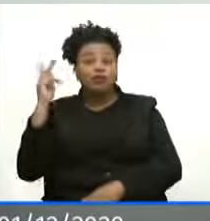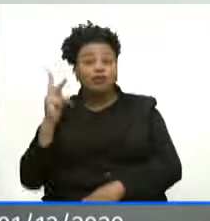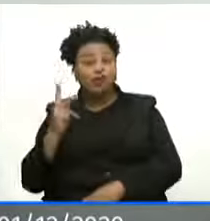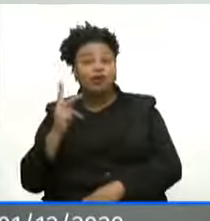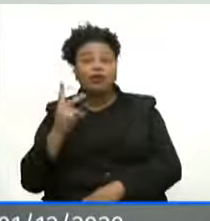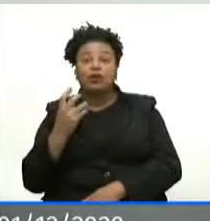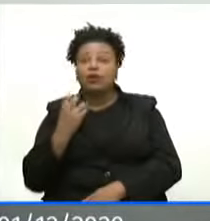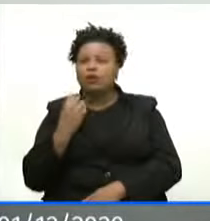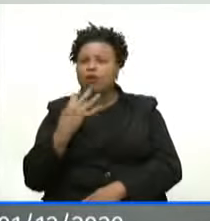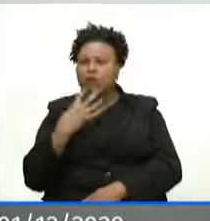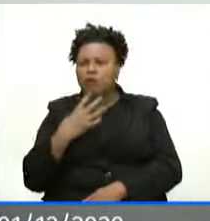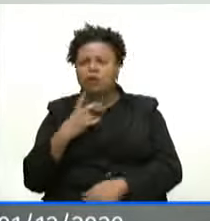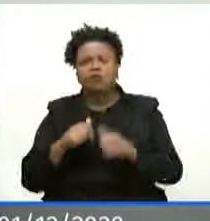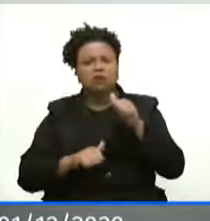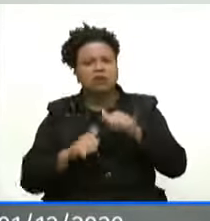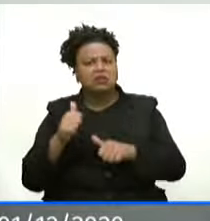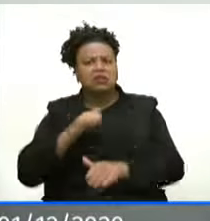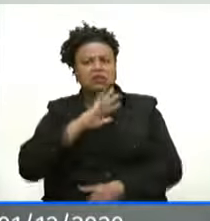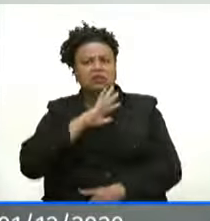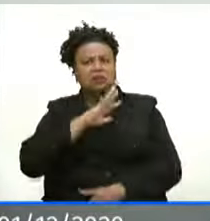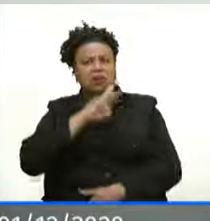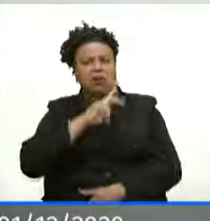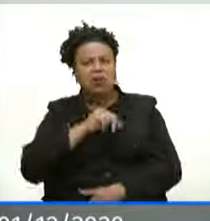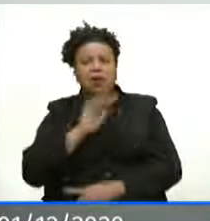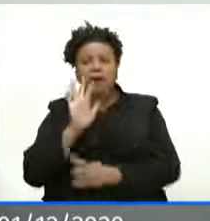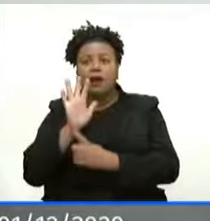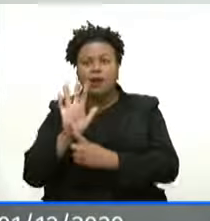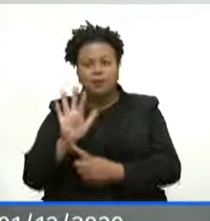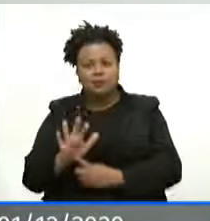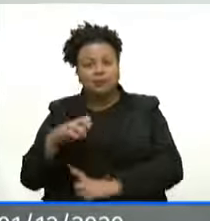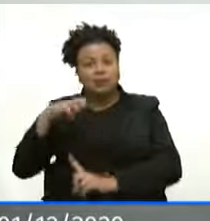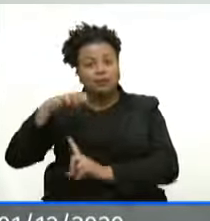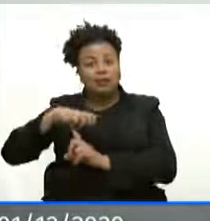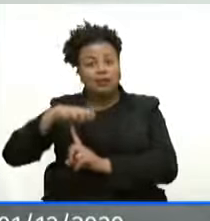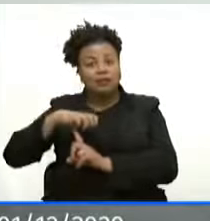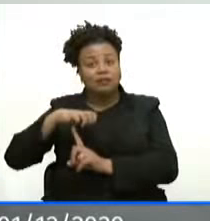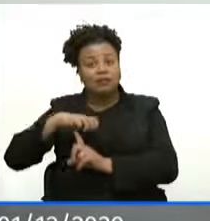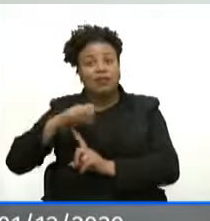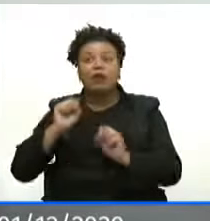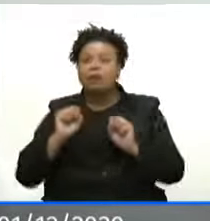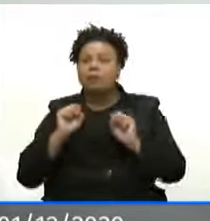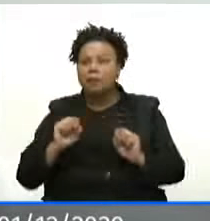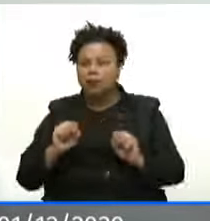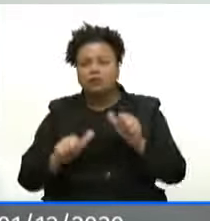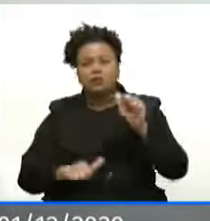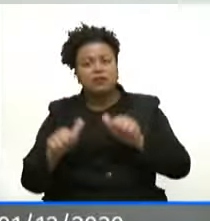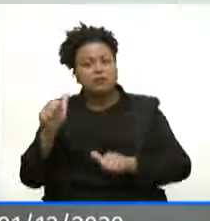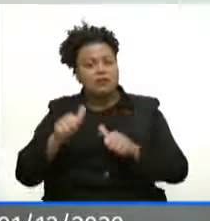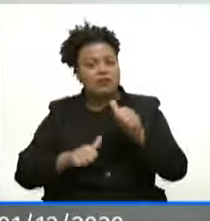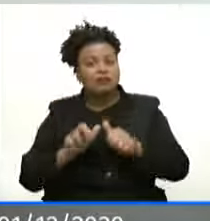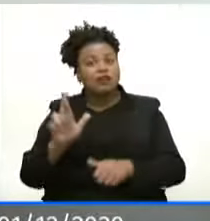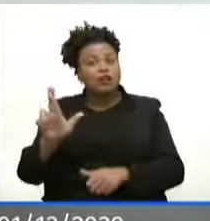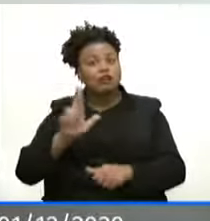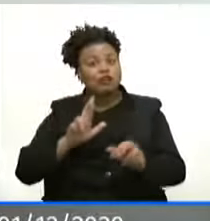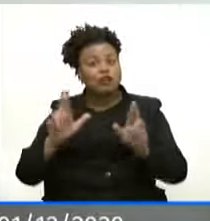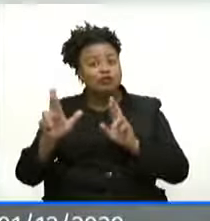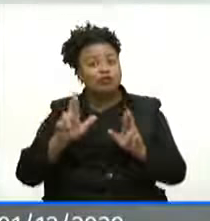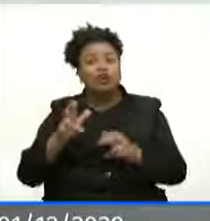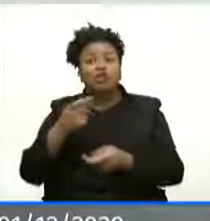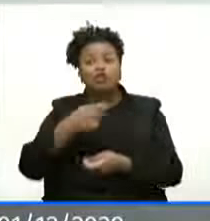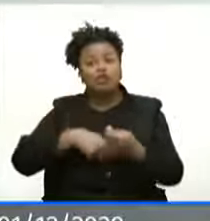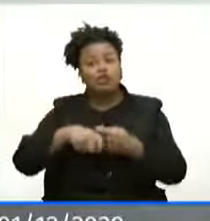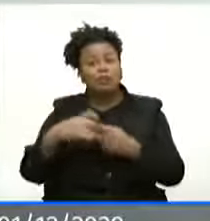o bom nível zootécnico apresentado pelas edições da Feia Ovelha pode ser avaliado nos resultados de